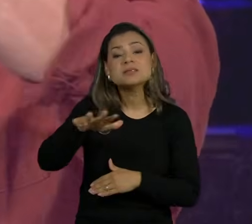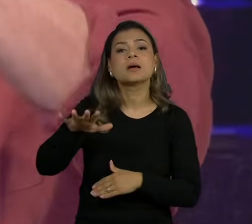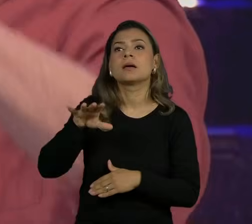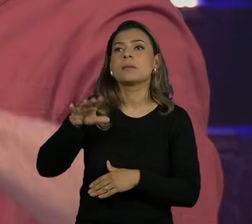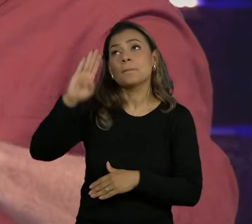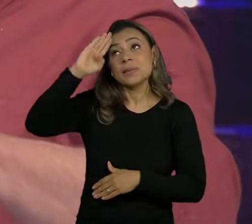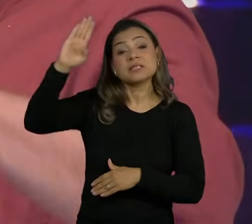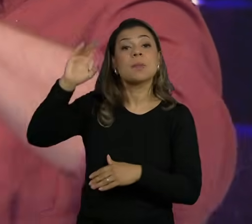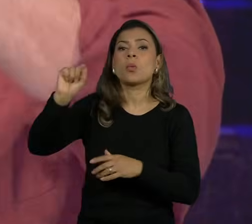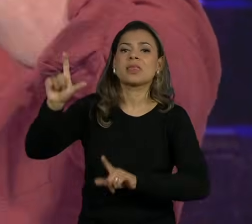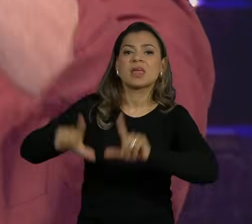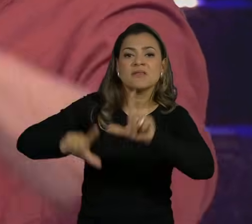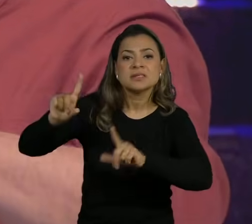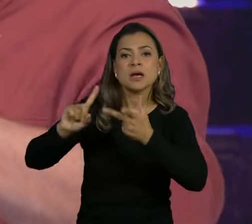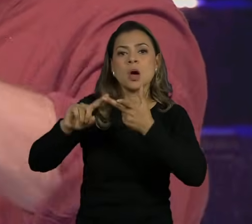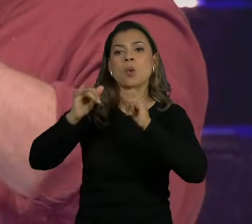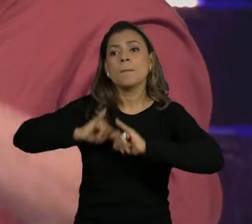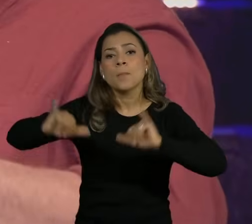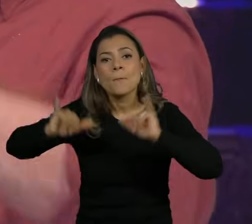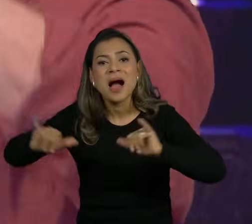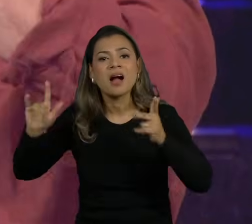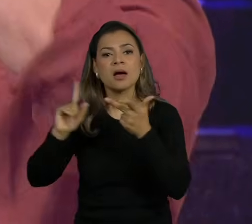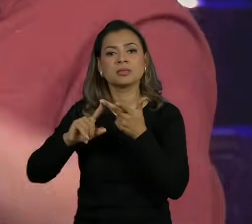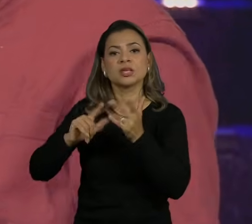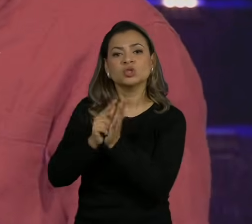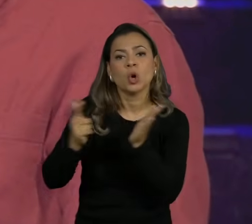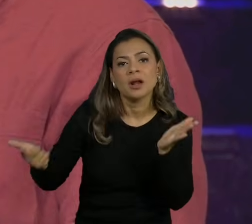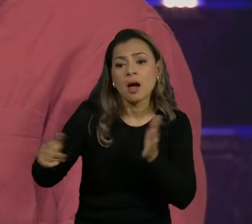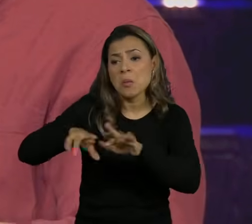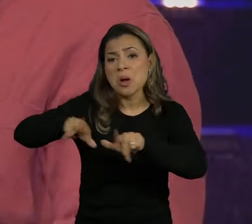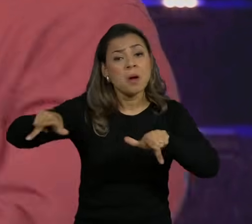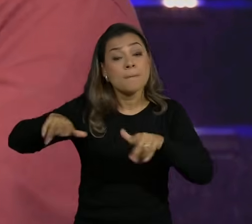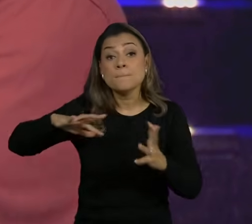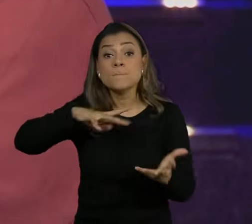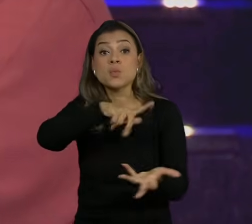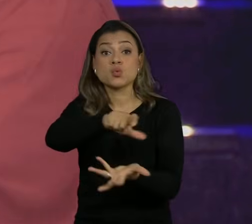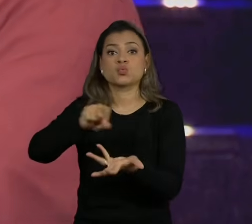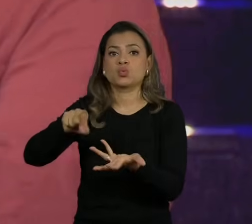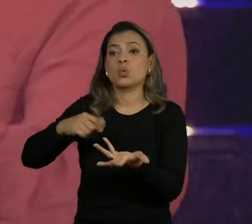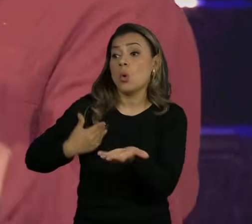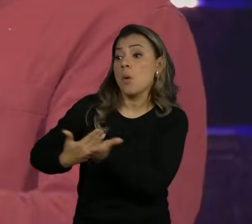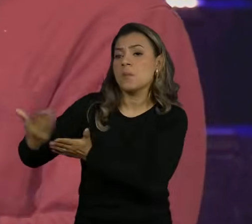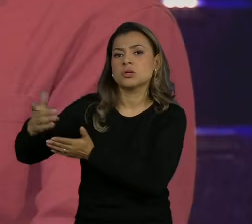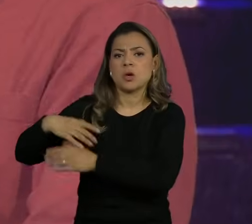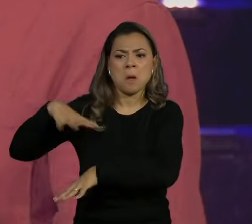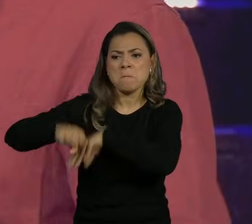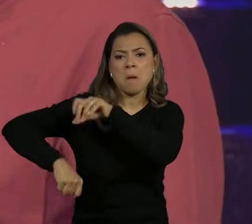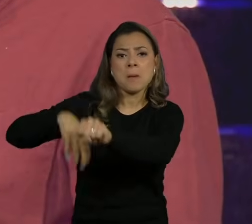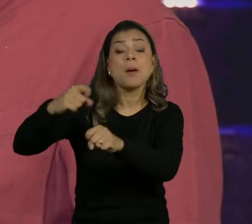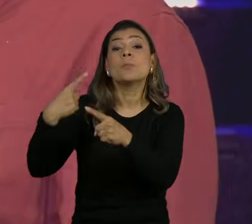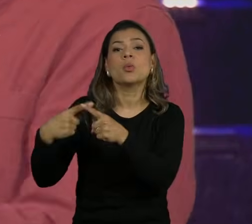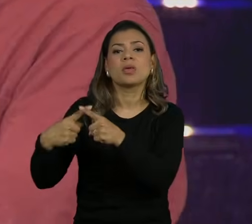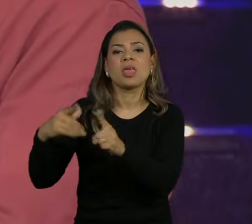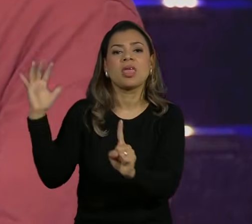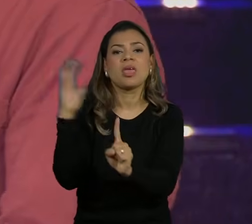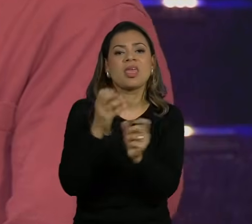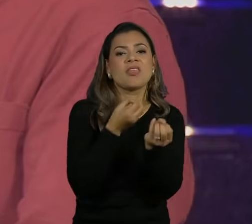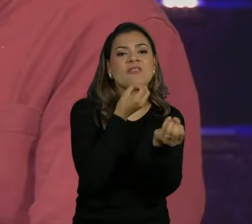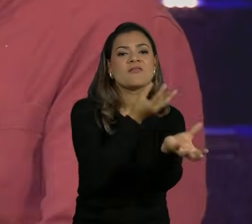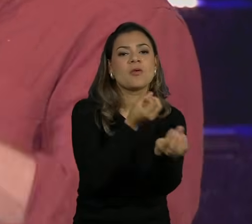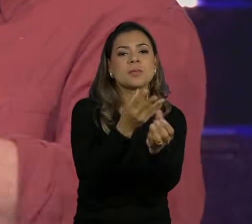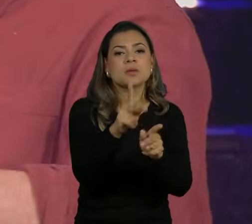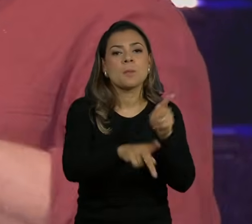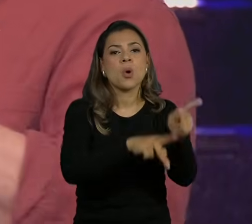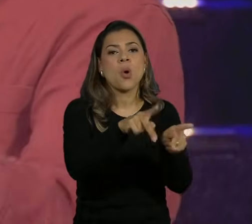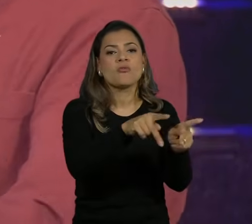as televisões, jornais, etc., no mundo inteiro. Exatamente para bombardear o público 24